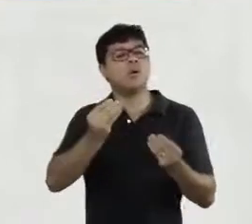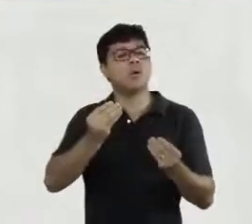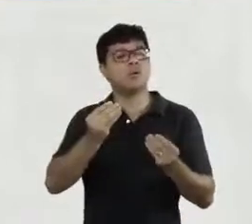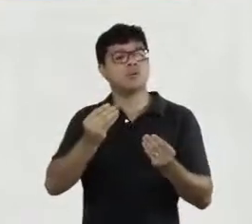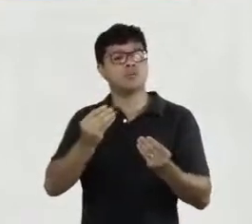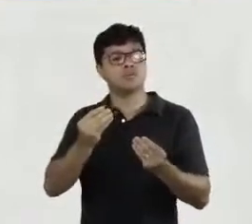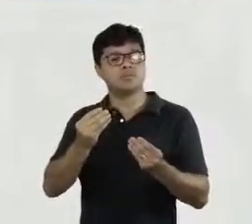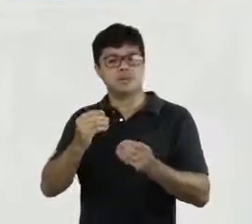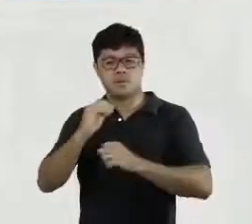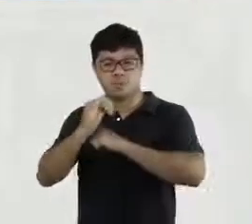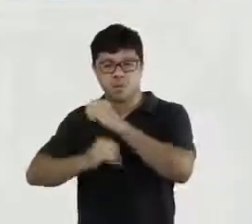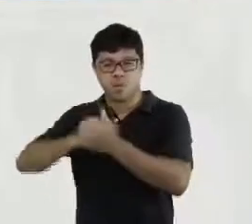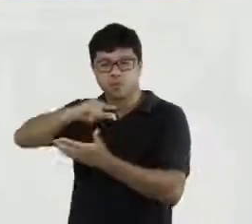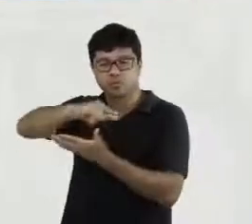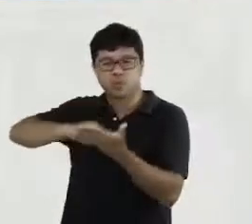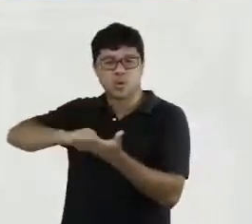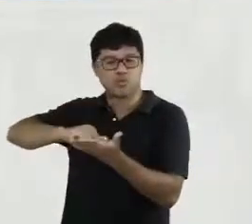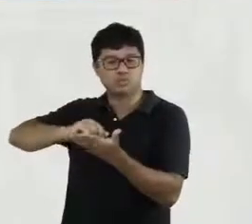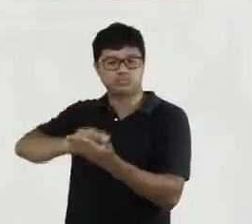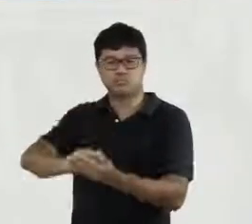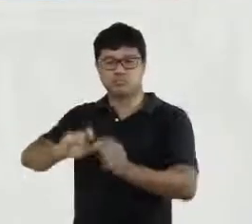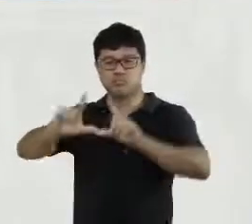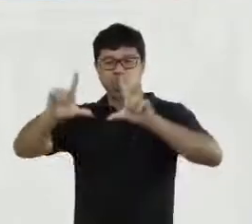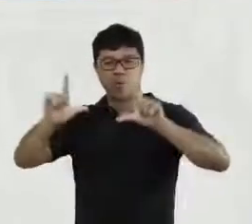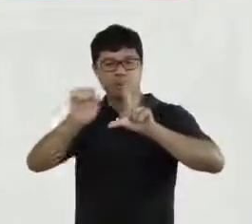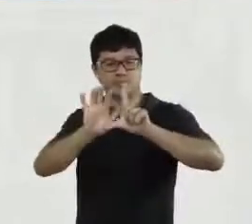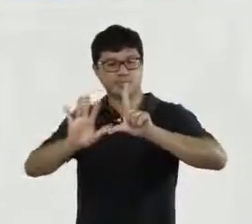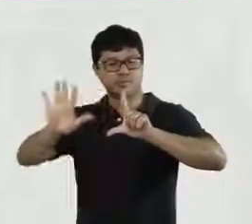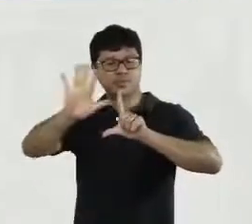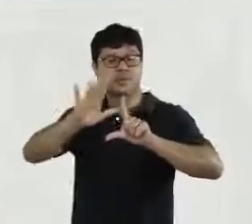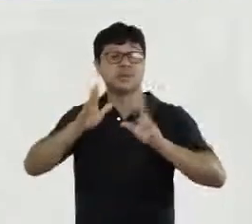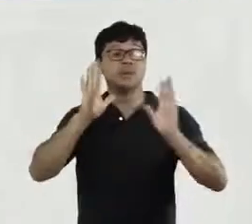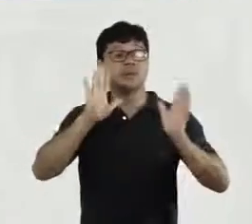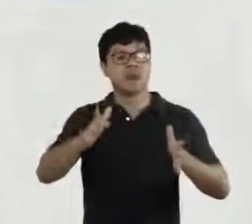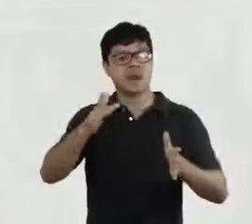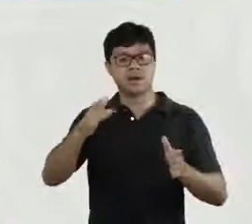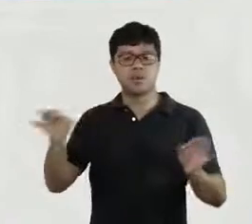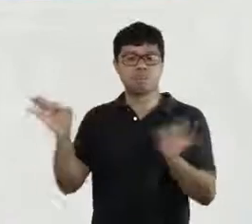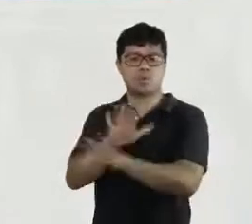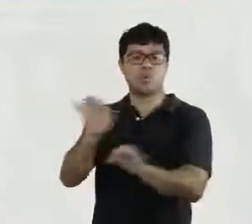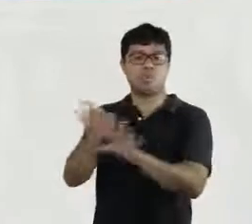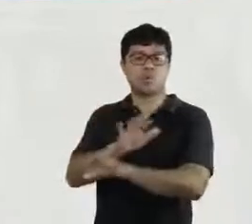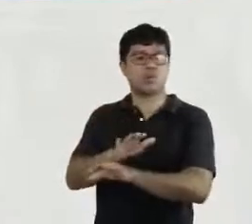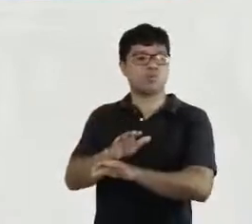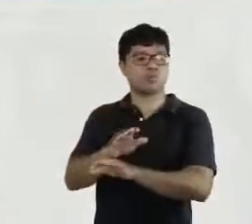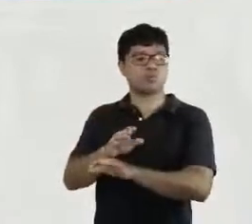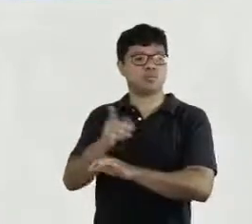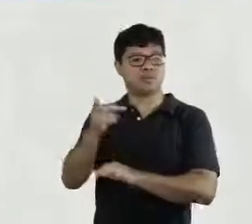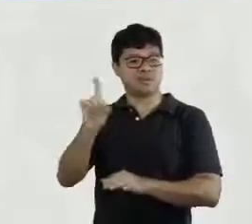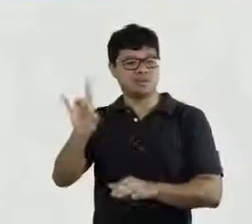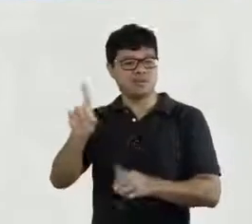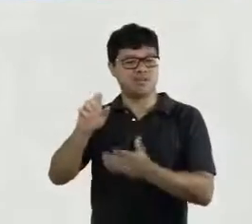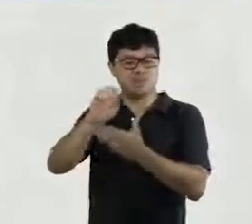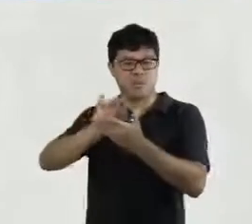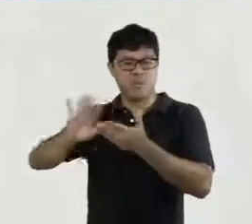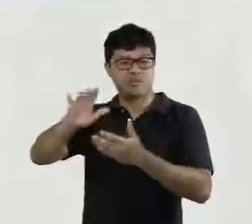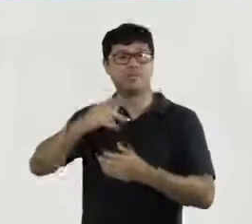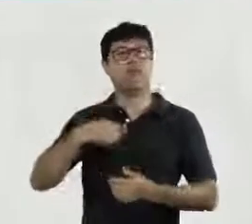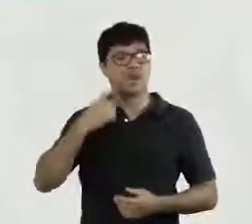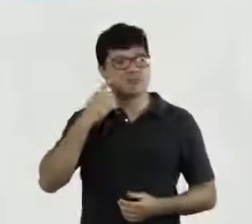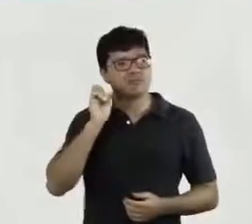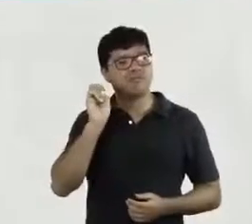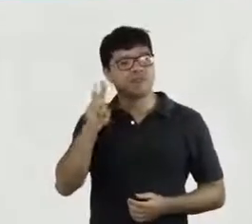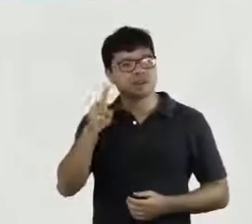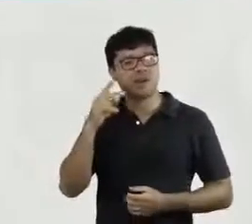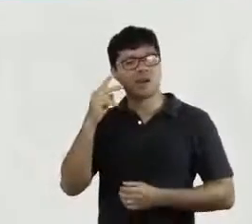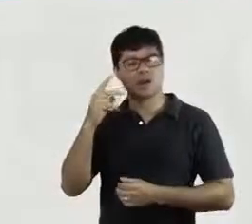os documentos digitais, os nato-digitais, né, que já nascem digitais? Como seria isso? Eu vejo as crianças 2 anos já